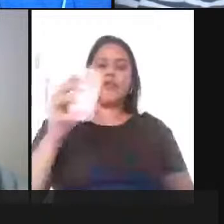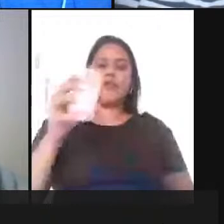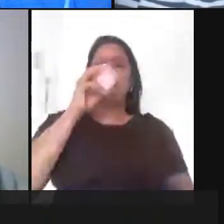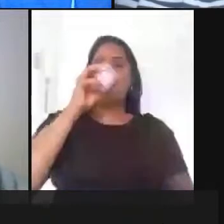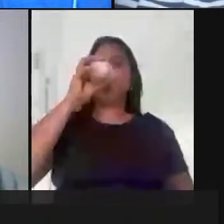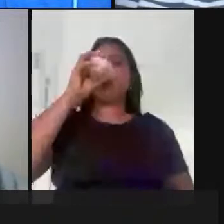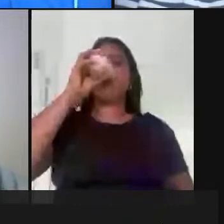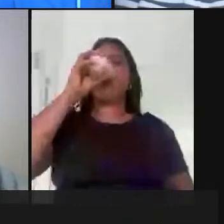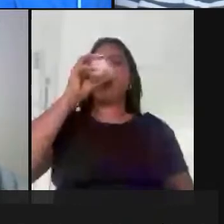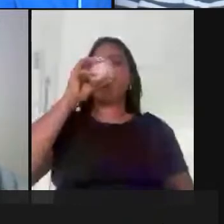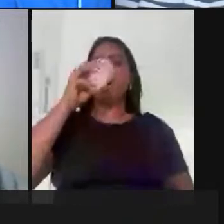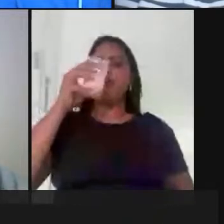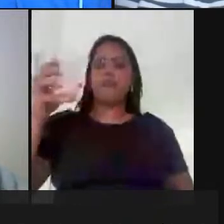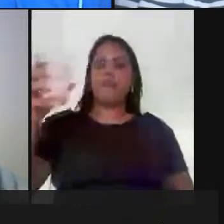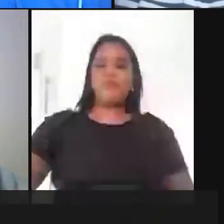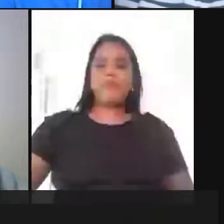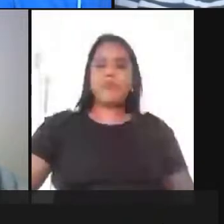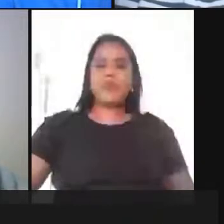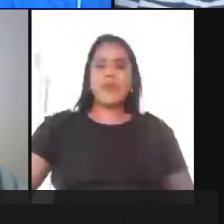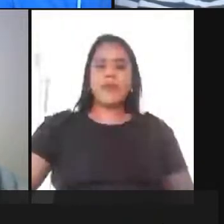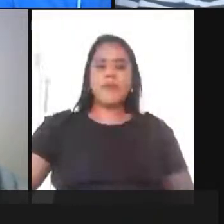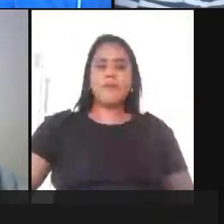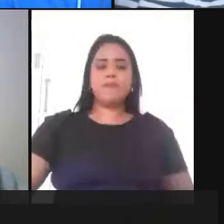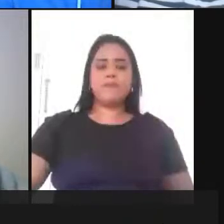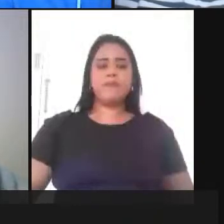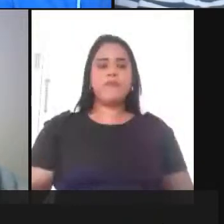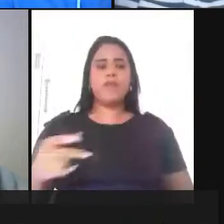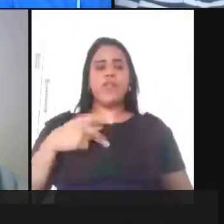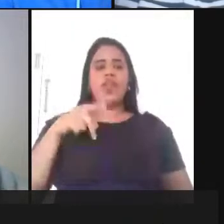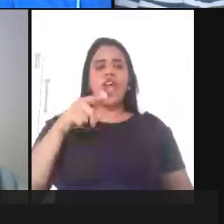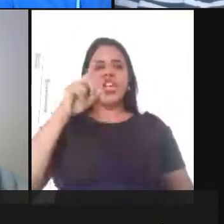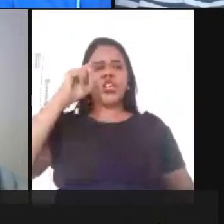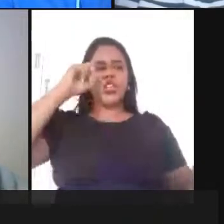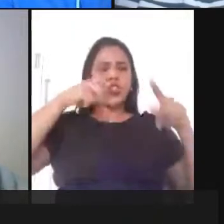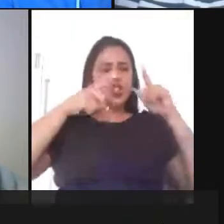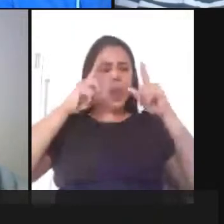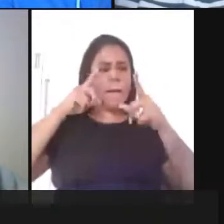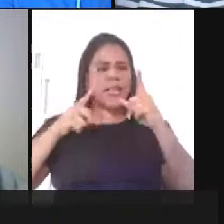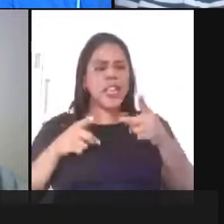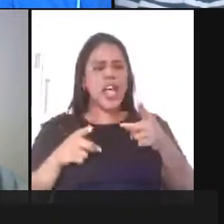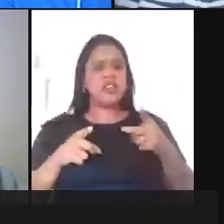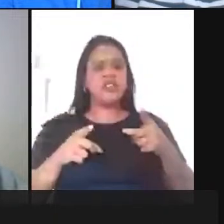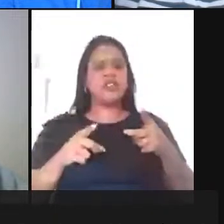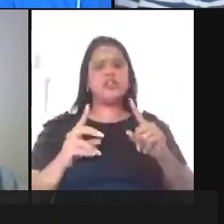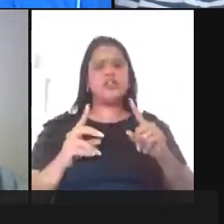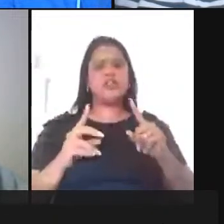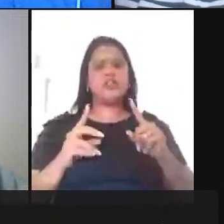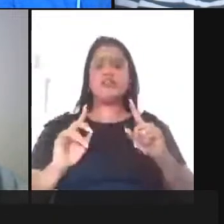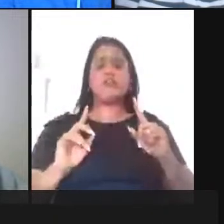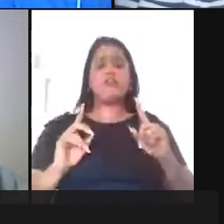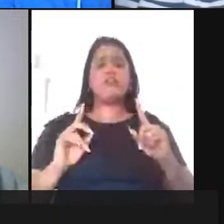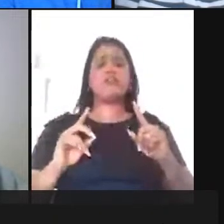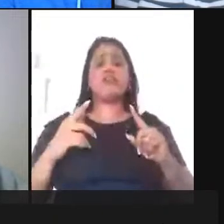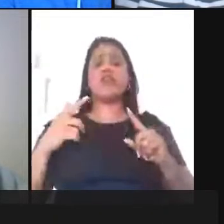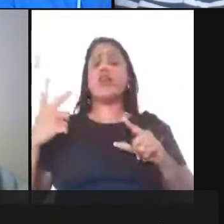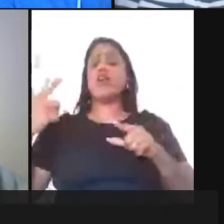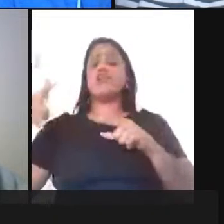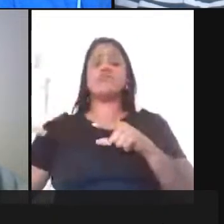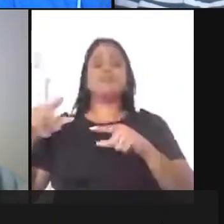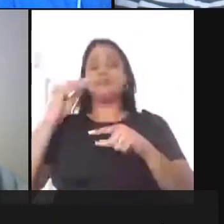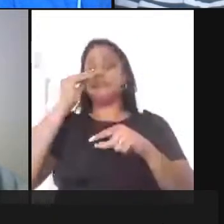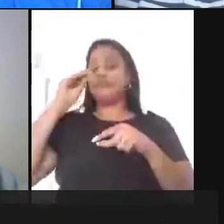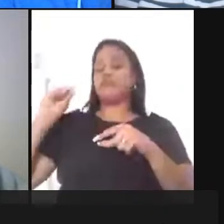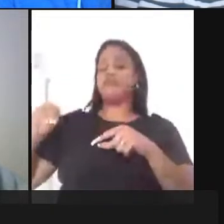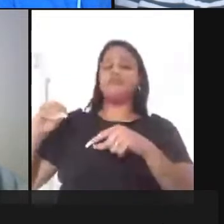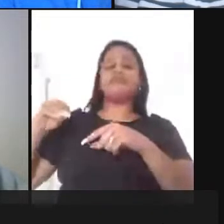o espaço, esse espaço de outro, espaço no sentido outro sentido marginal, né? Eu acho que é o espaço que eu ocupo. Agora, pensar nas